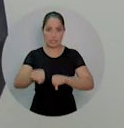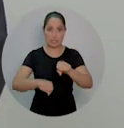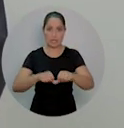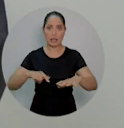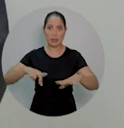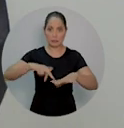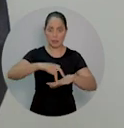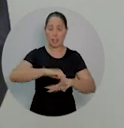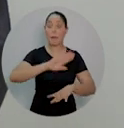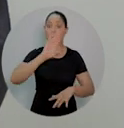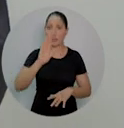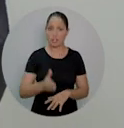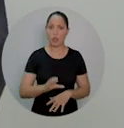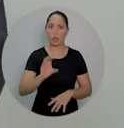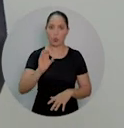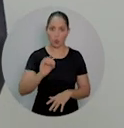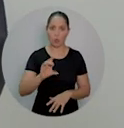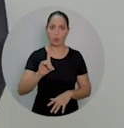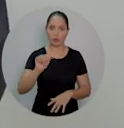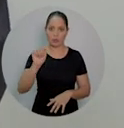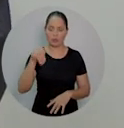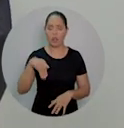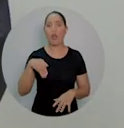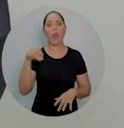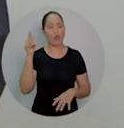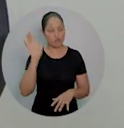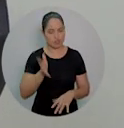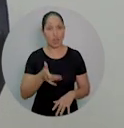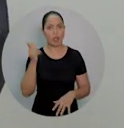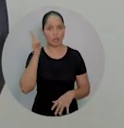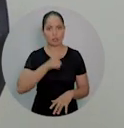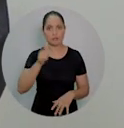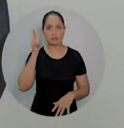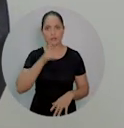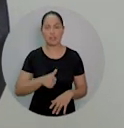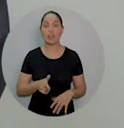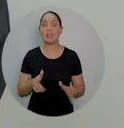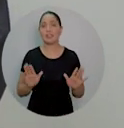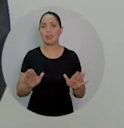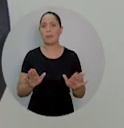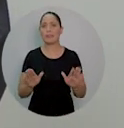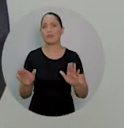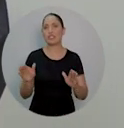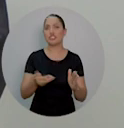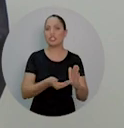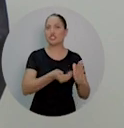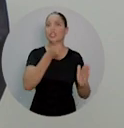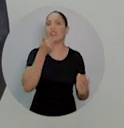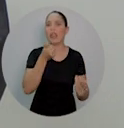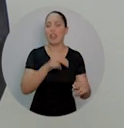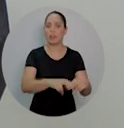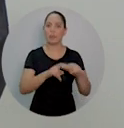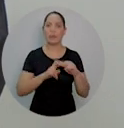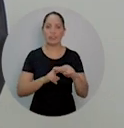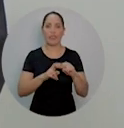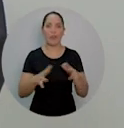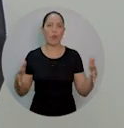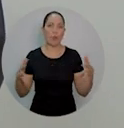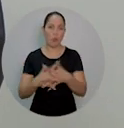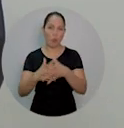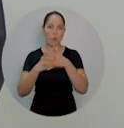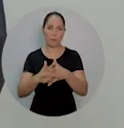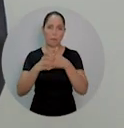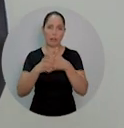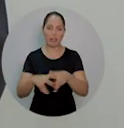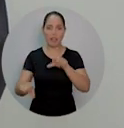que foi feito pelo CONTRAN, Conselho Nacional de Trânsito, porém foi revogada ante a dificuldade de autuar